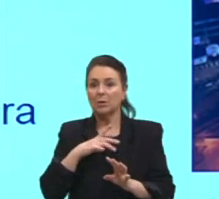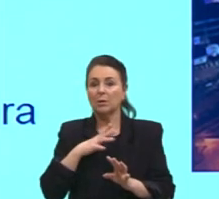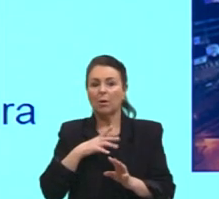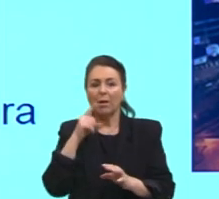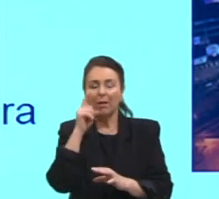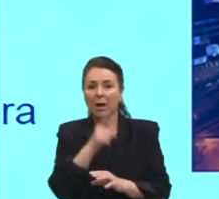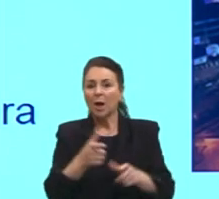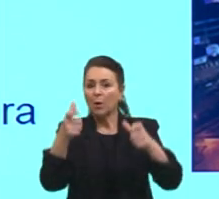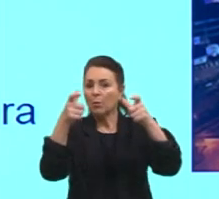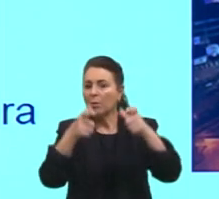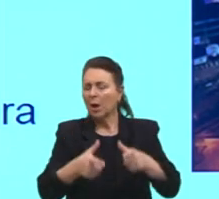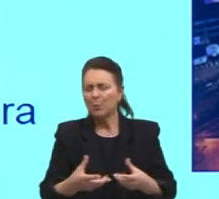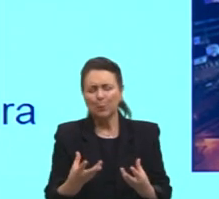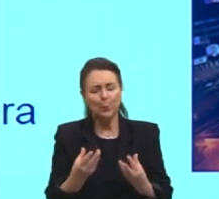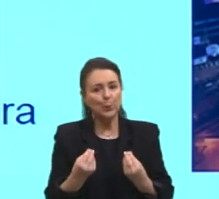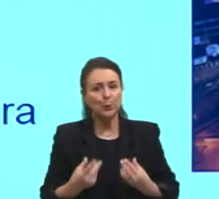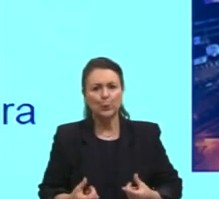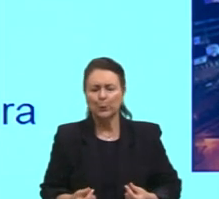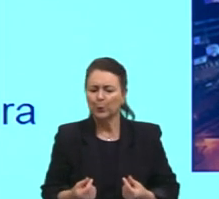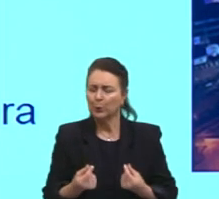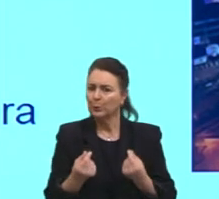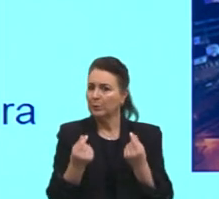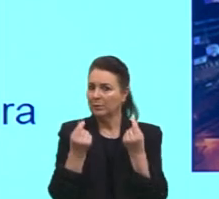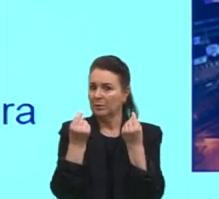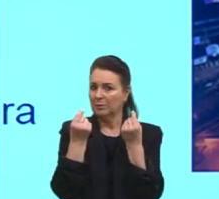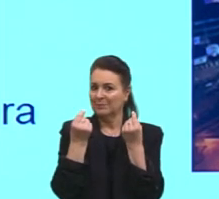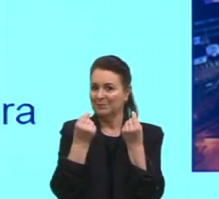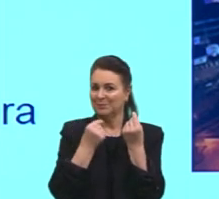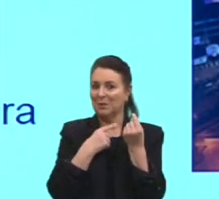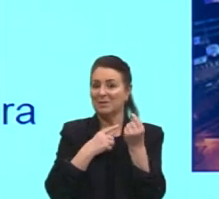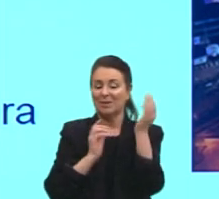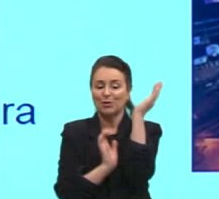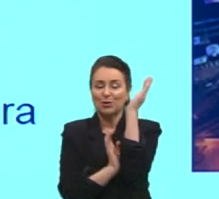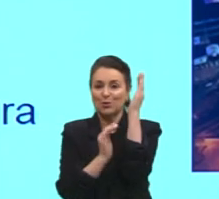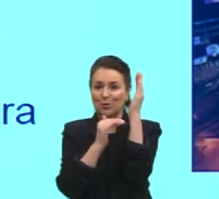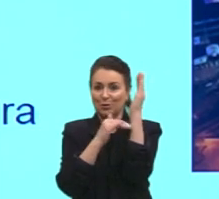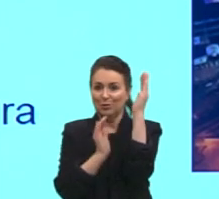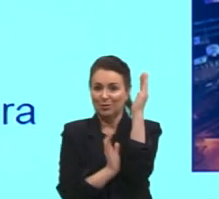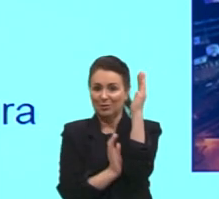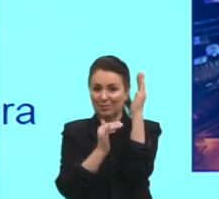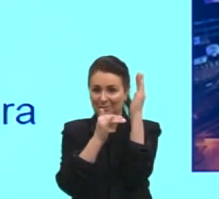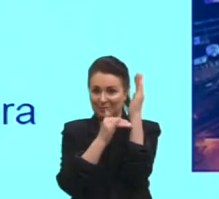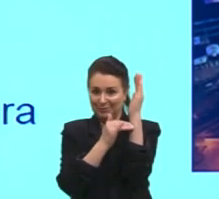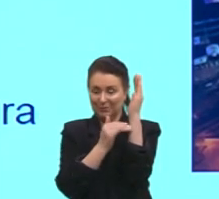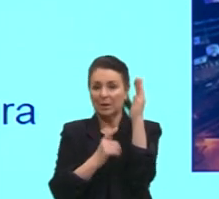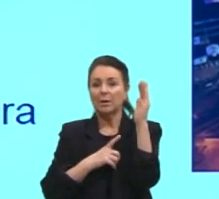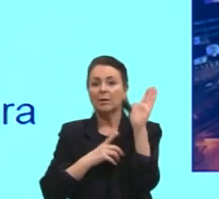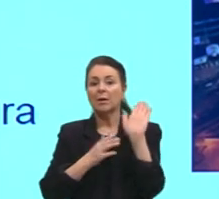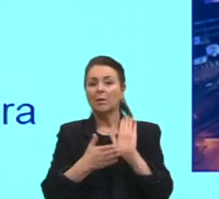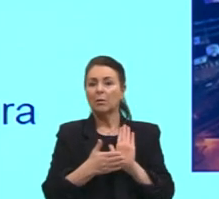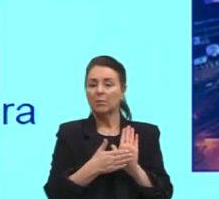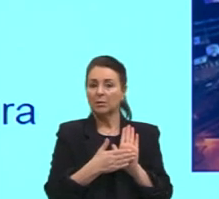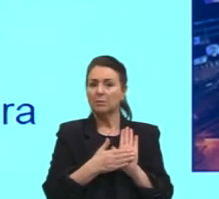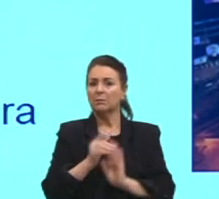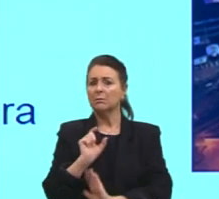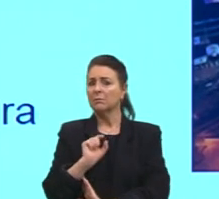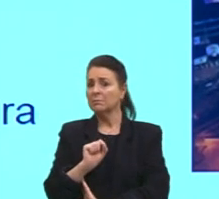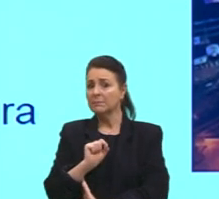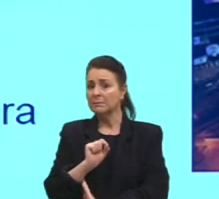berço hoje da riqueza que nós temos é justamente Dubai né com essa proposta de